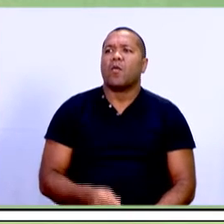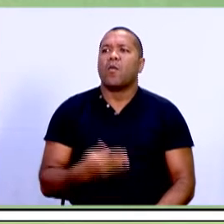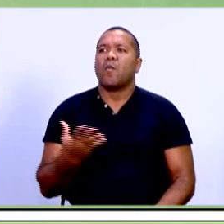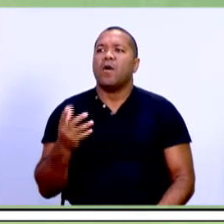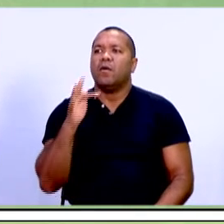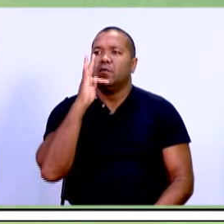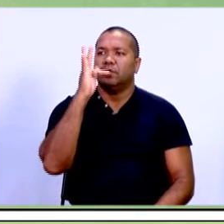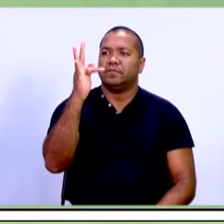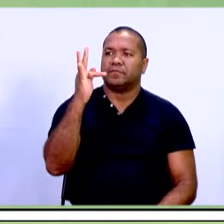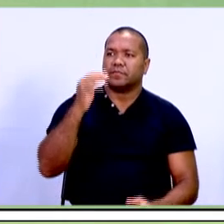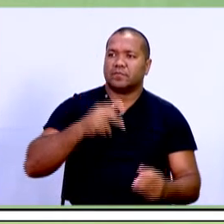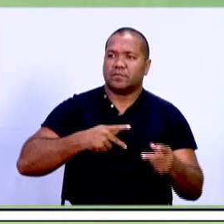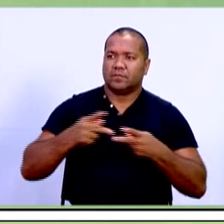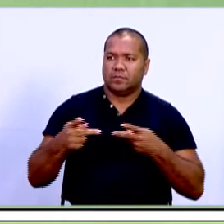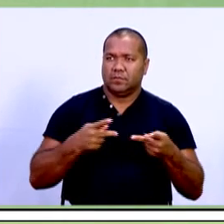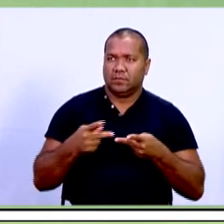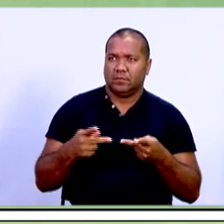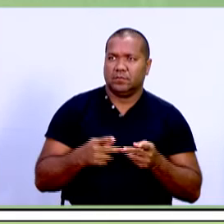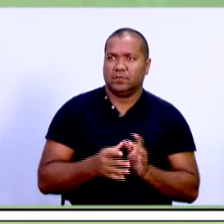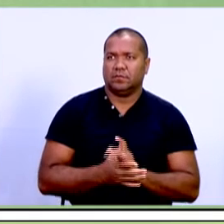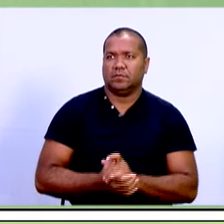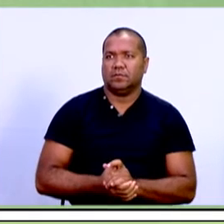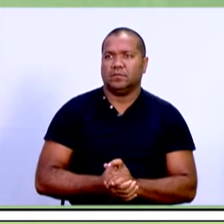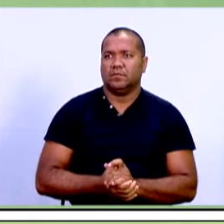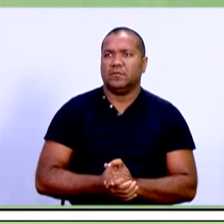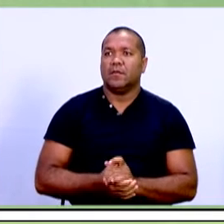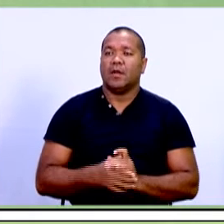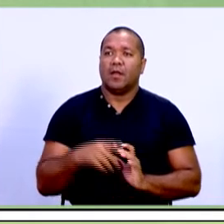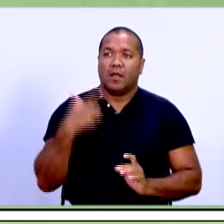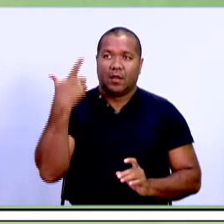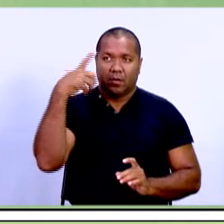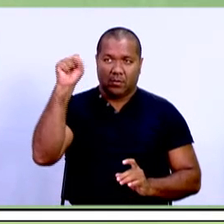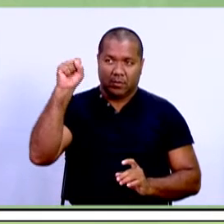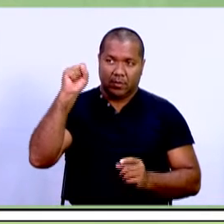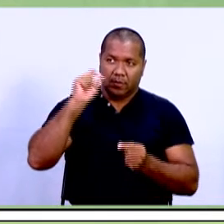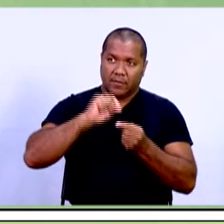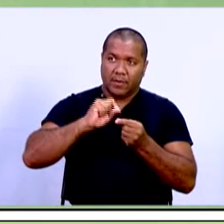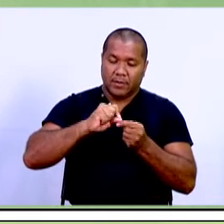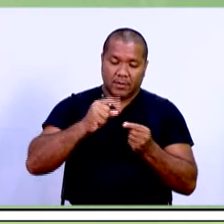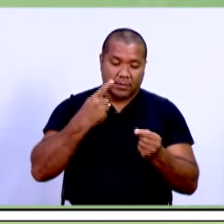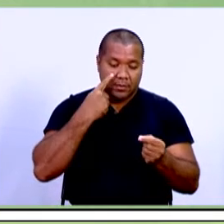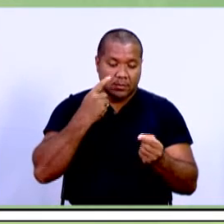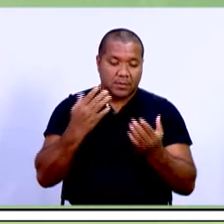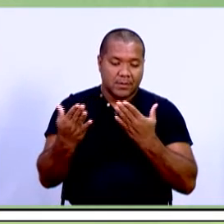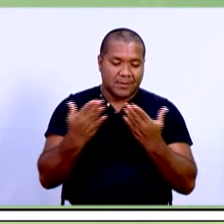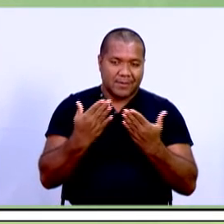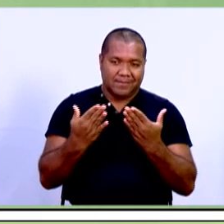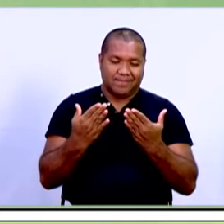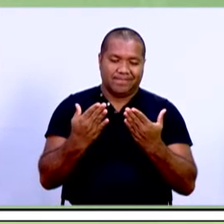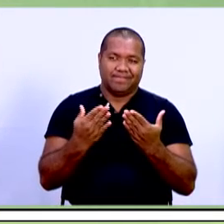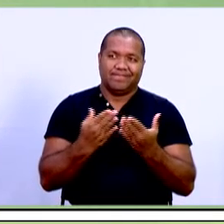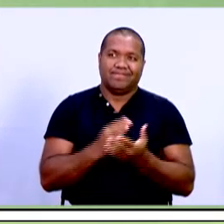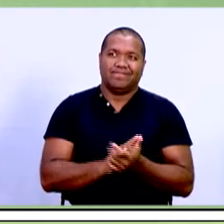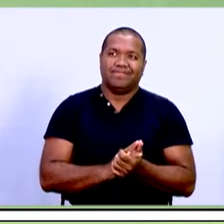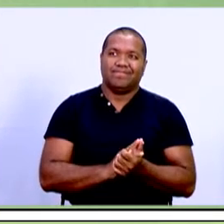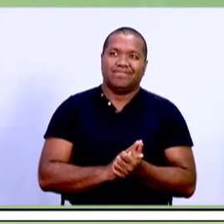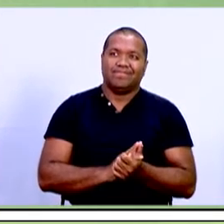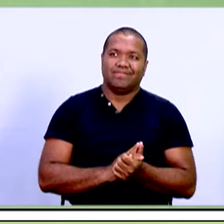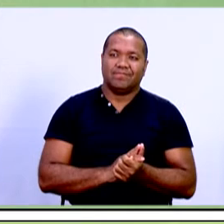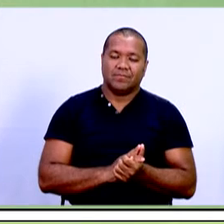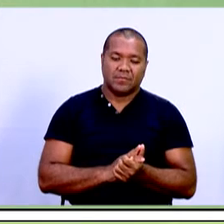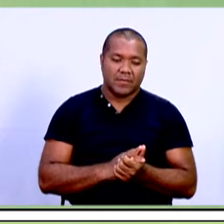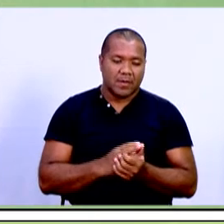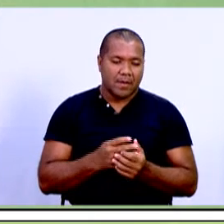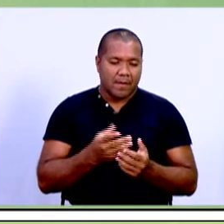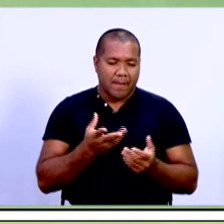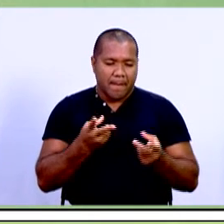futuro desse projeto? Então, conseguir fazer esse tipo de análise, conseguir prever situações